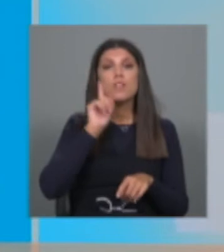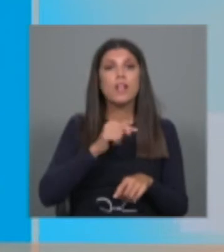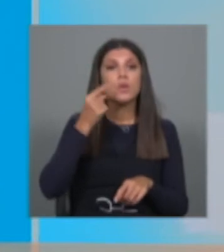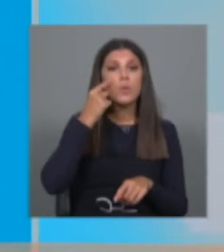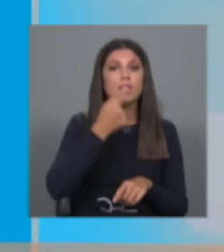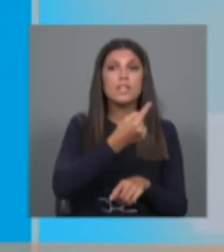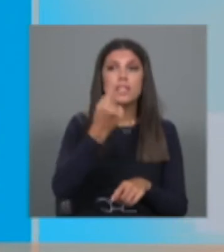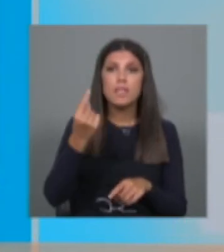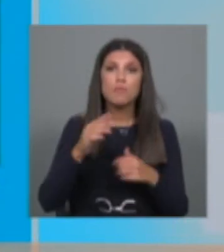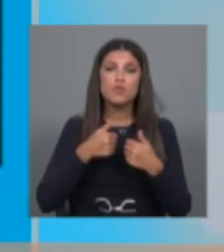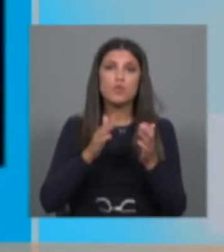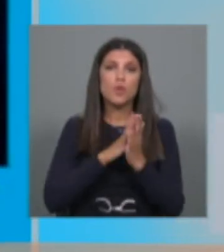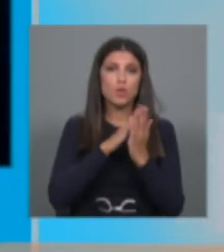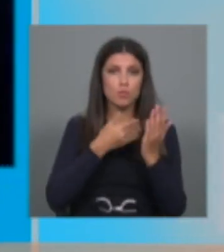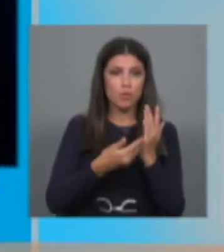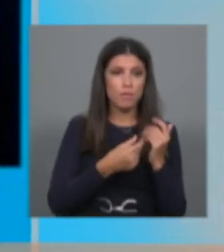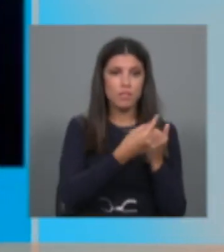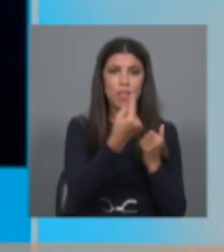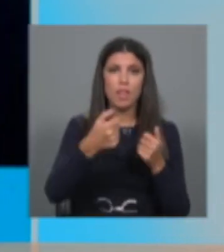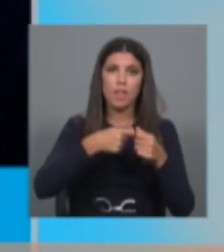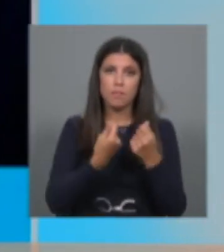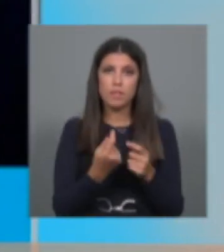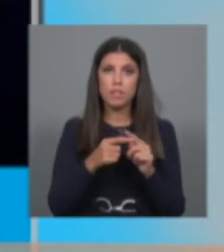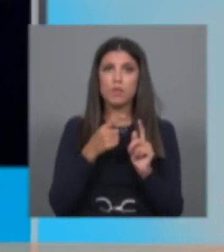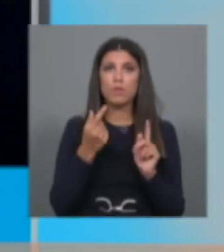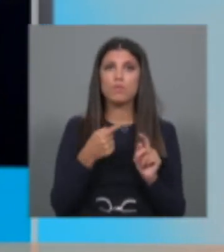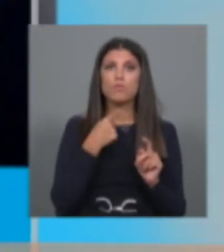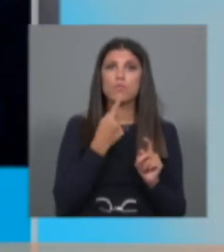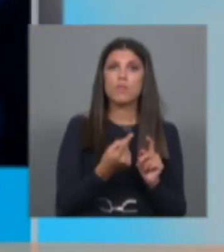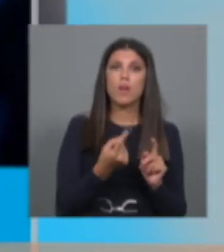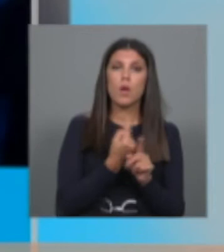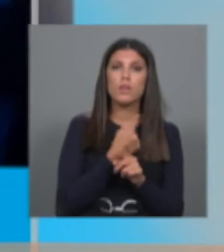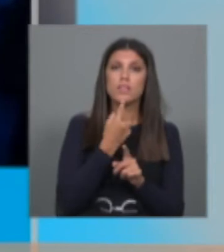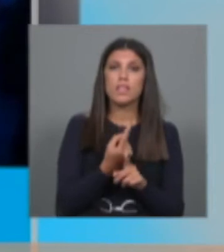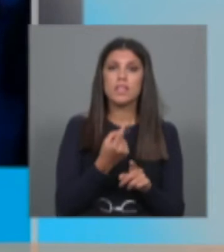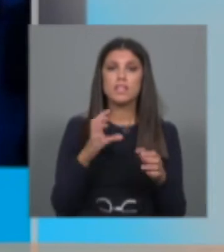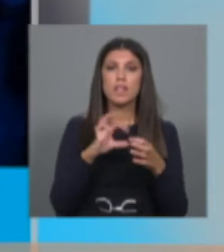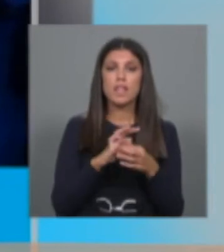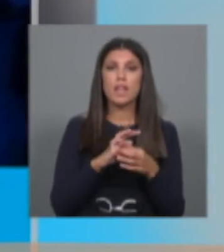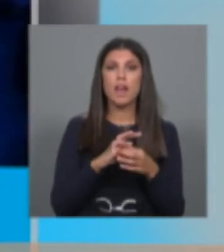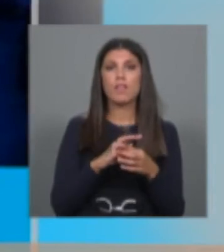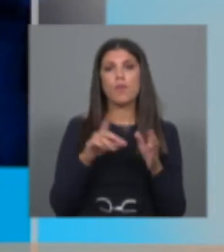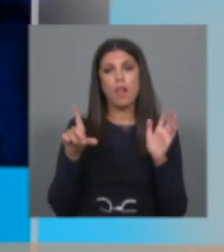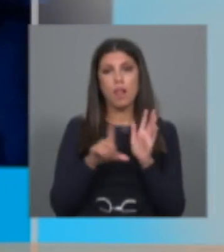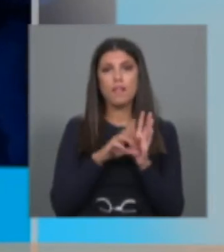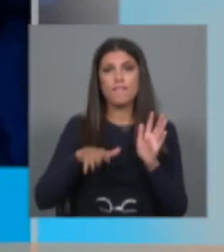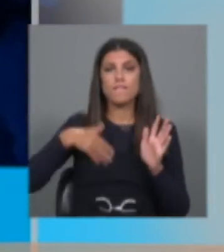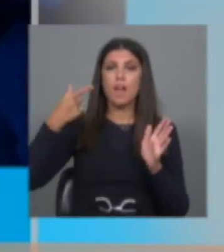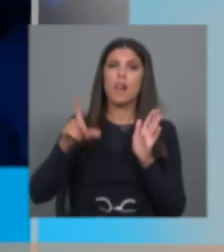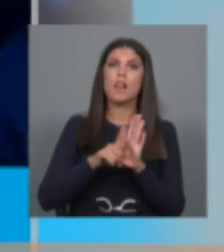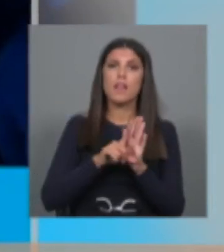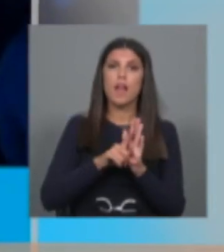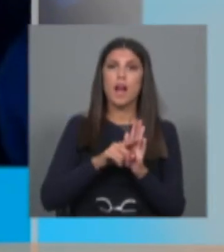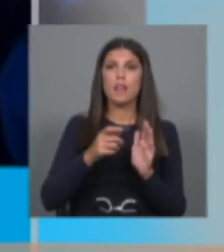dos partidos. Um dos argumentos dos defensores do referendo, no caso da legalização da eutanásia, é precisamente o